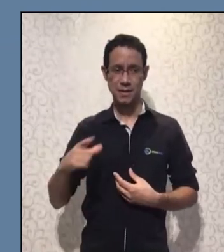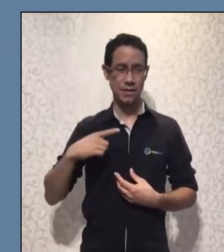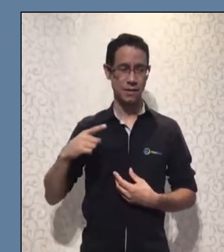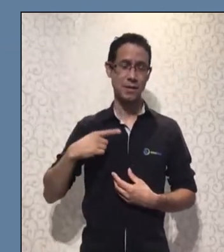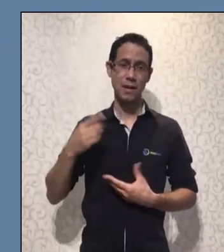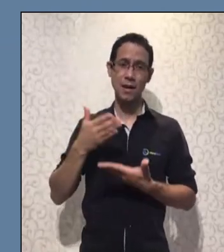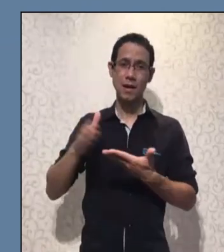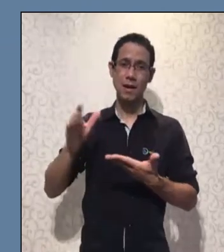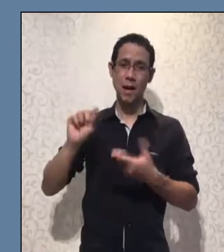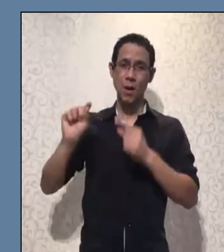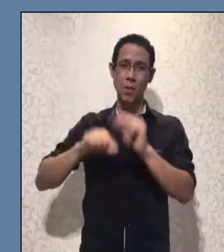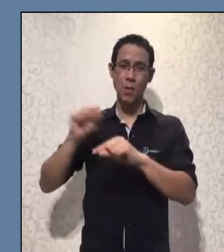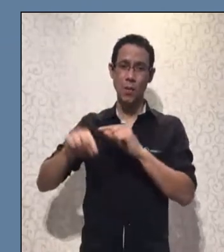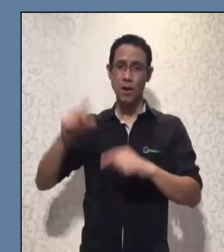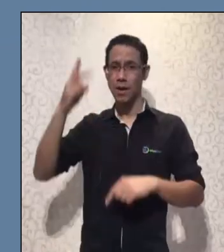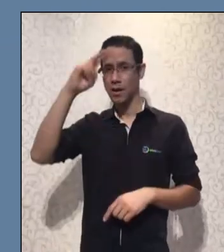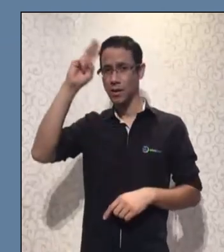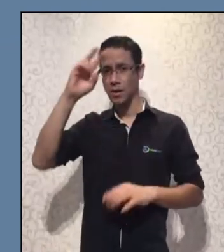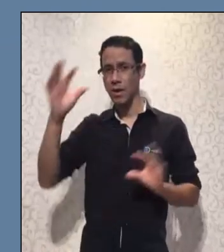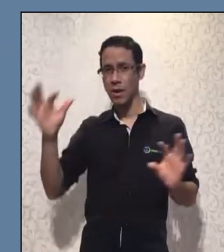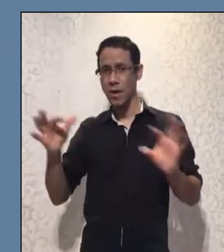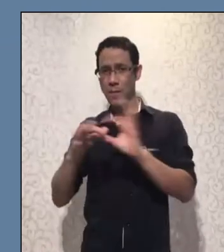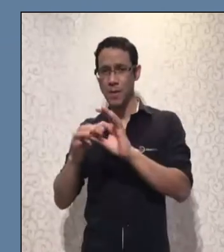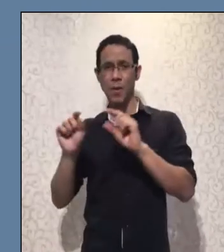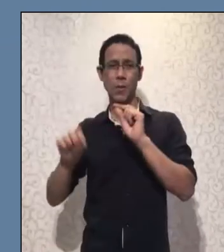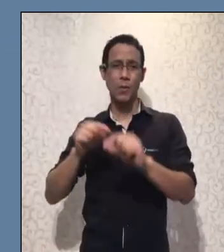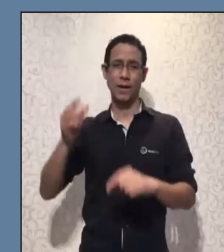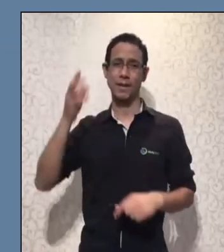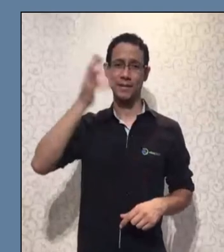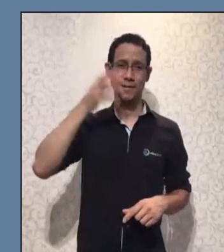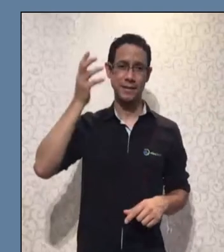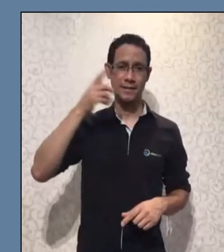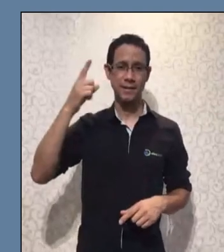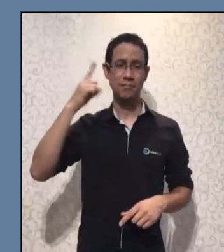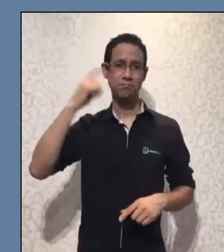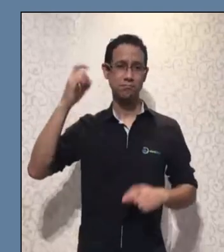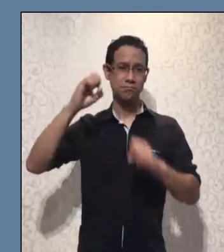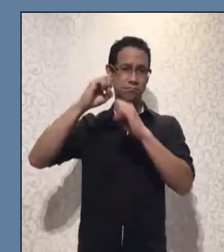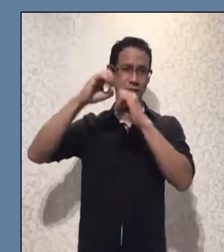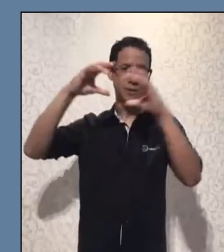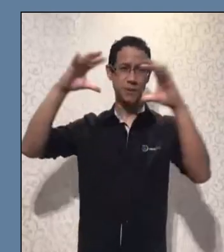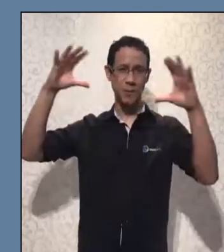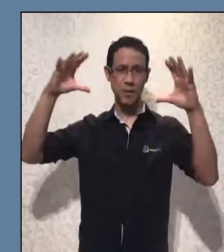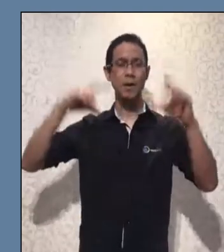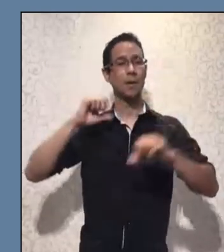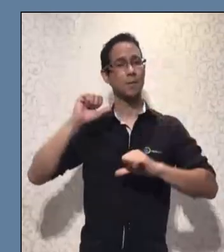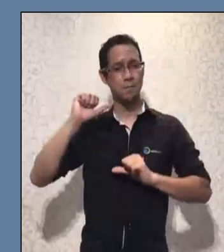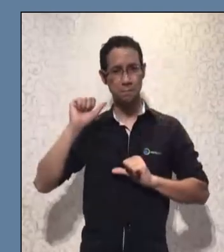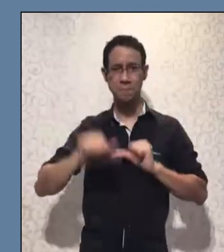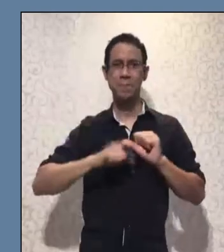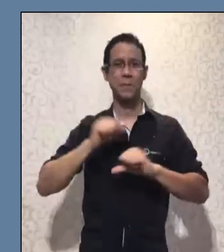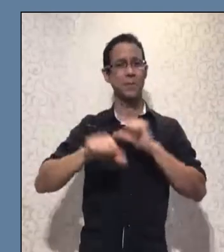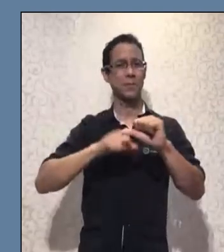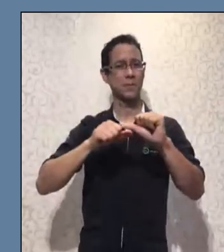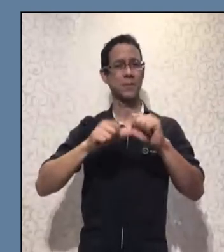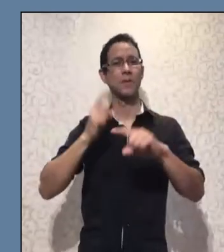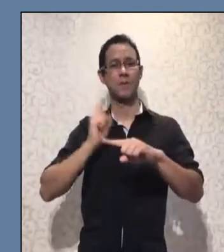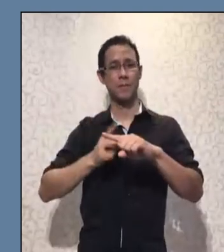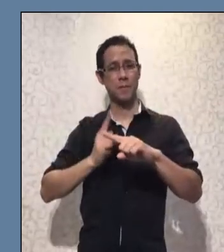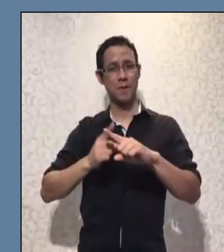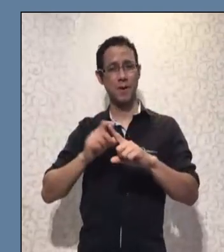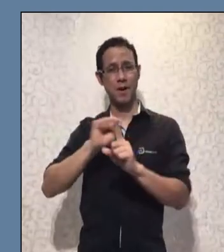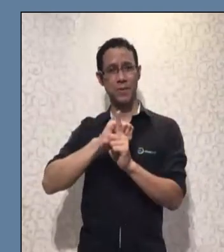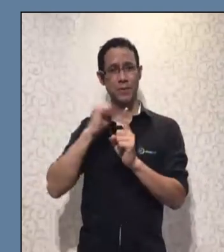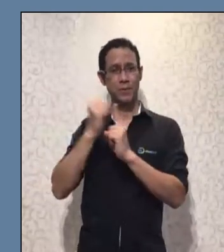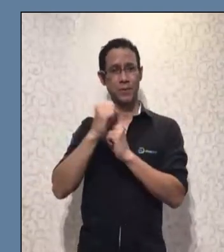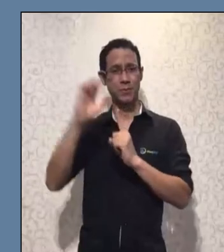histórica está vinculada um pouco com esse discurso todo ideológico, né? Isso mudou muito, até por força, eu acho que da sociologia da arte mesmo,